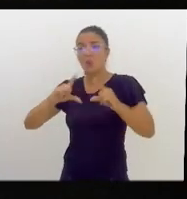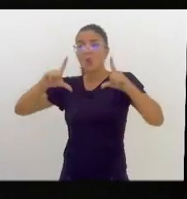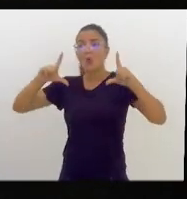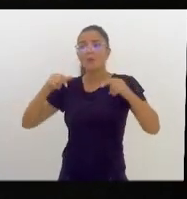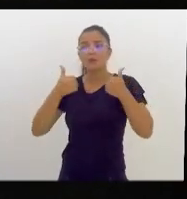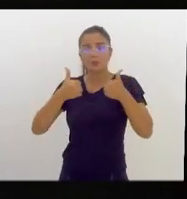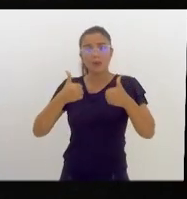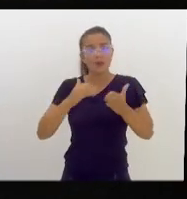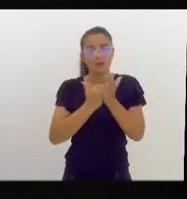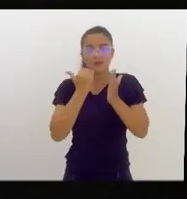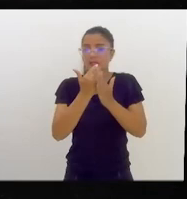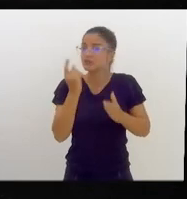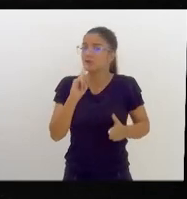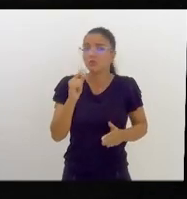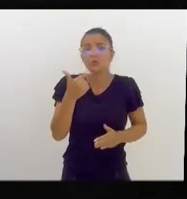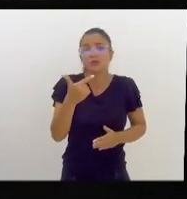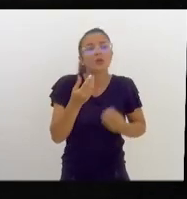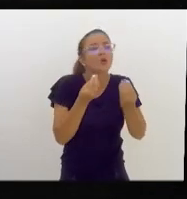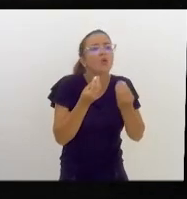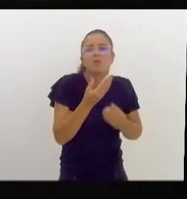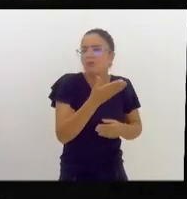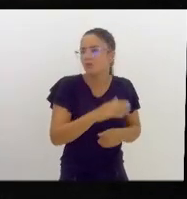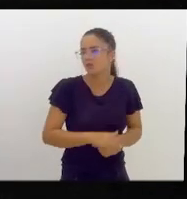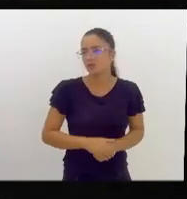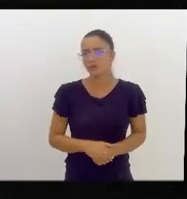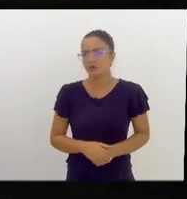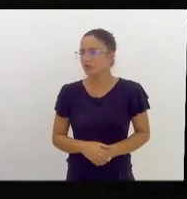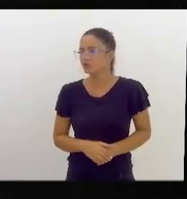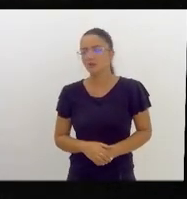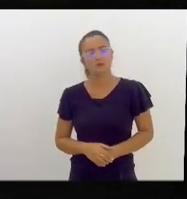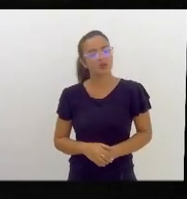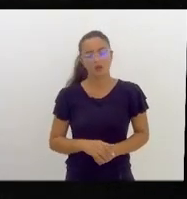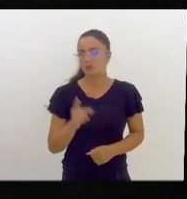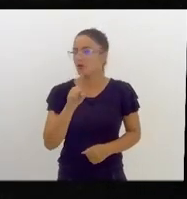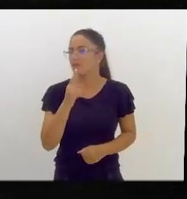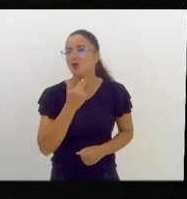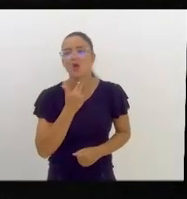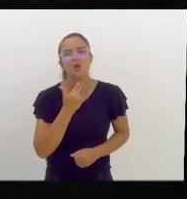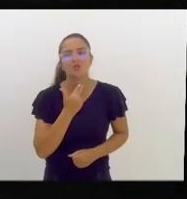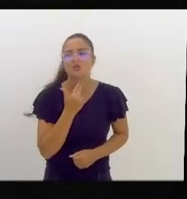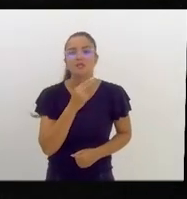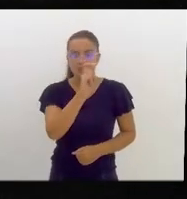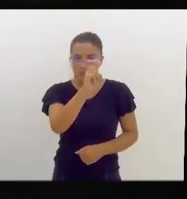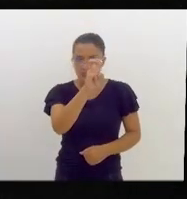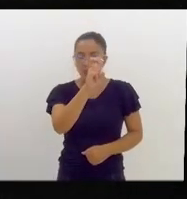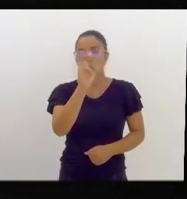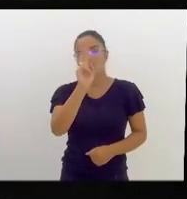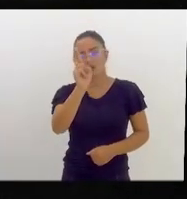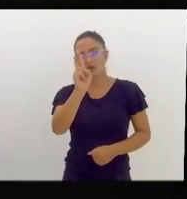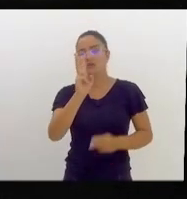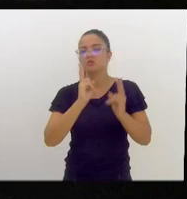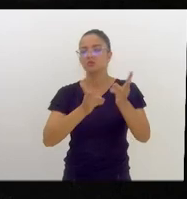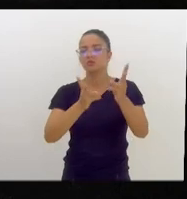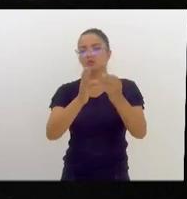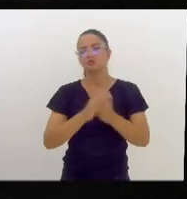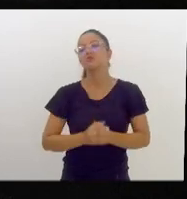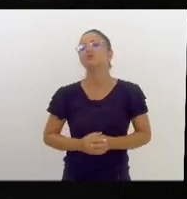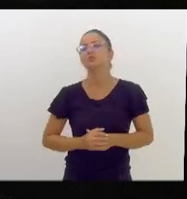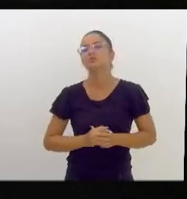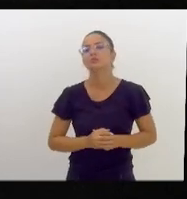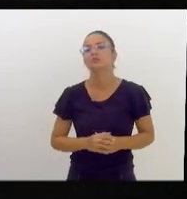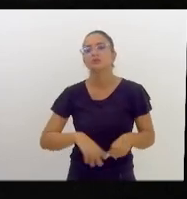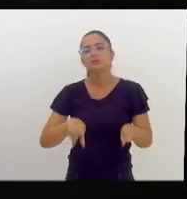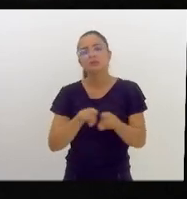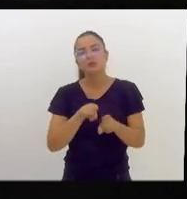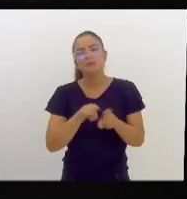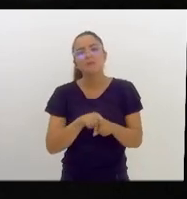40%? A nossa decisão de exigir, né, que o estudo de viabilidade, né,